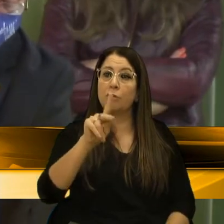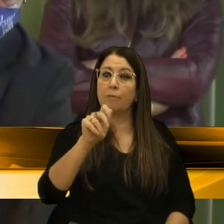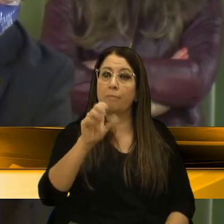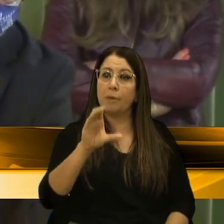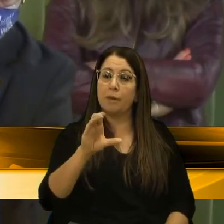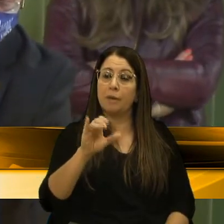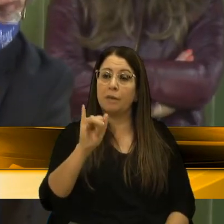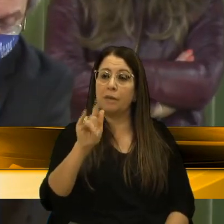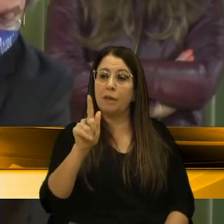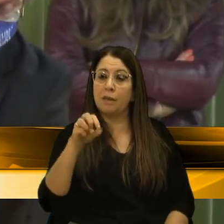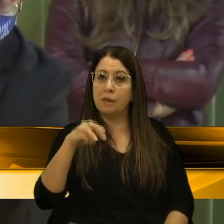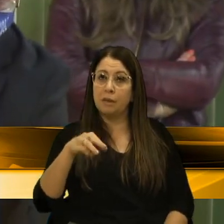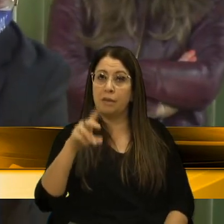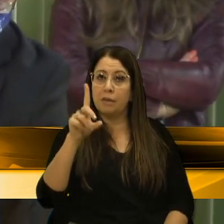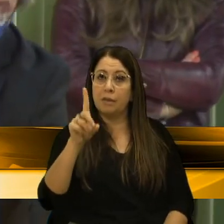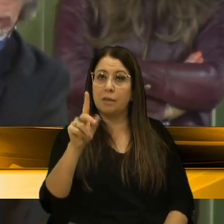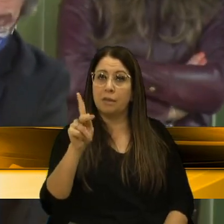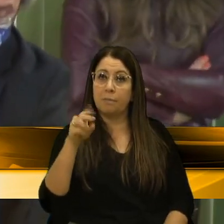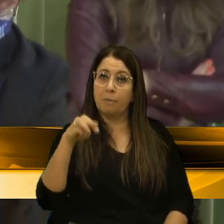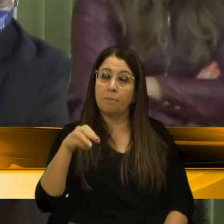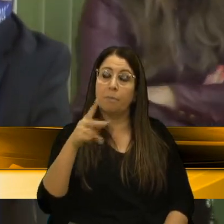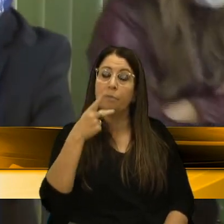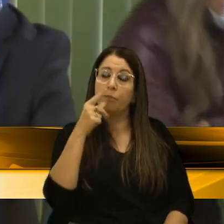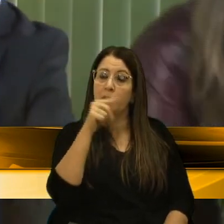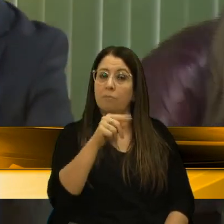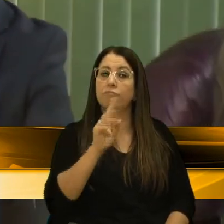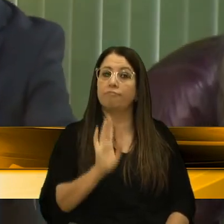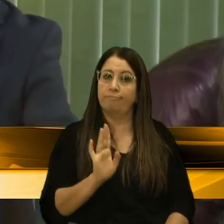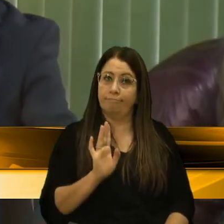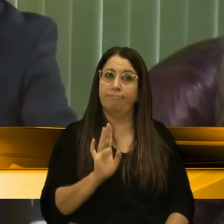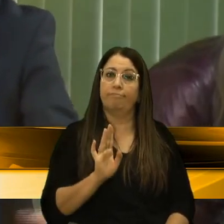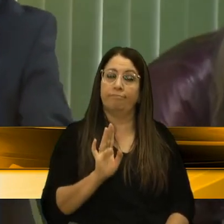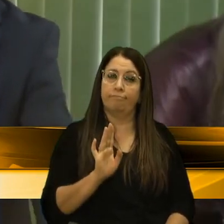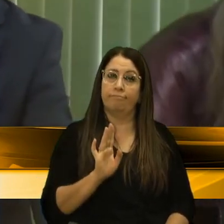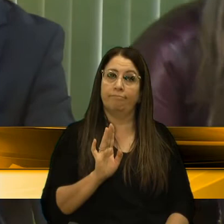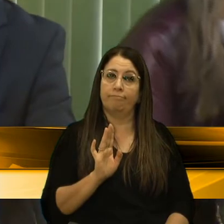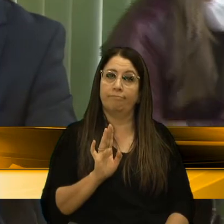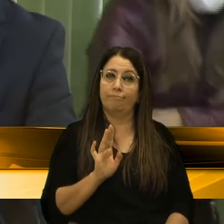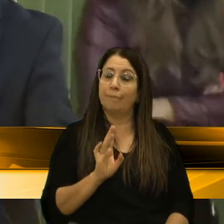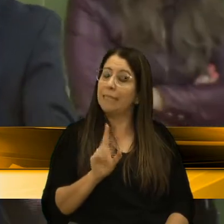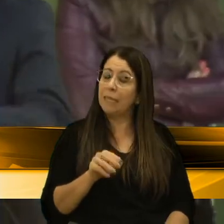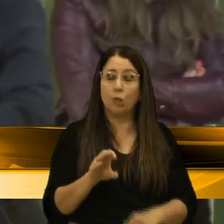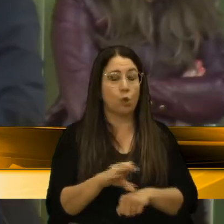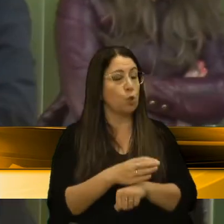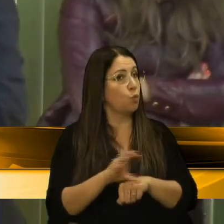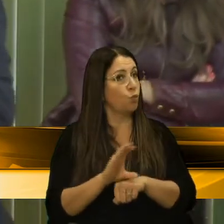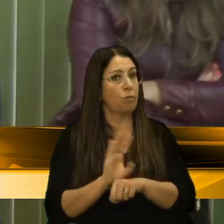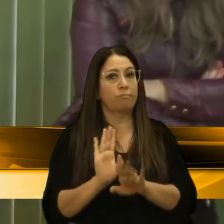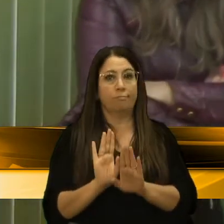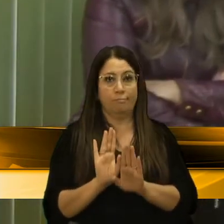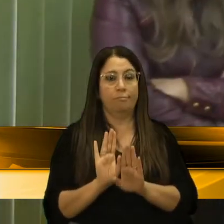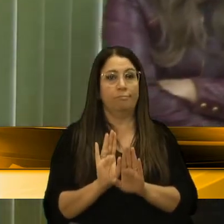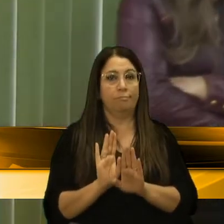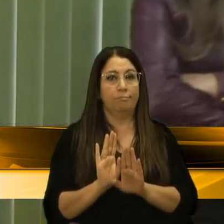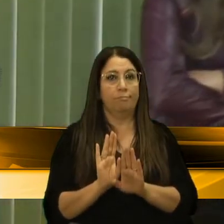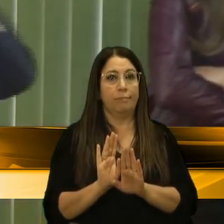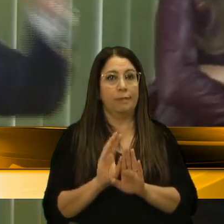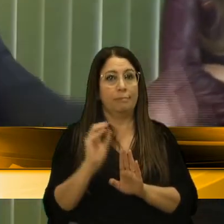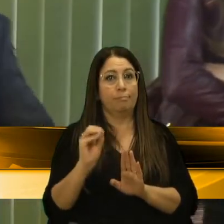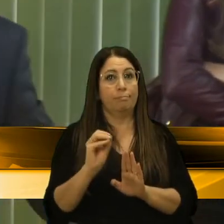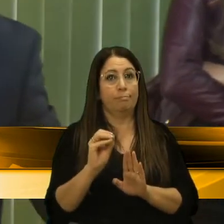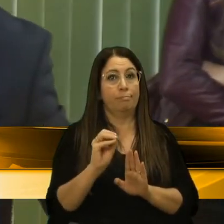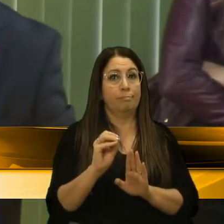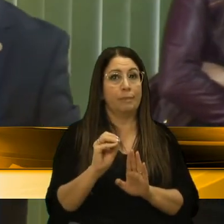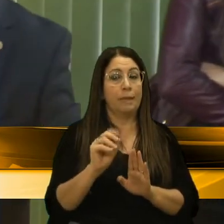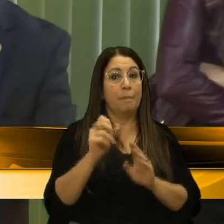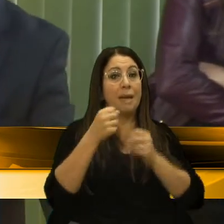do IGAN e da DPM colocavam que é inconstitucional, que deveria passar, isso deveria ser uma indicação para